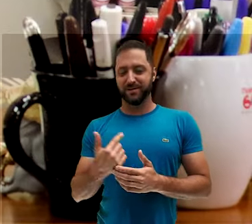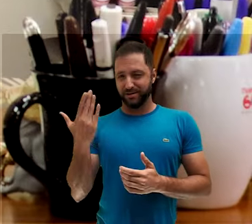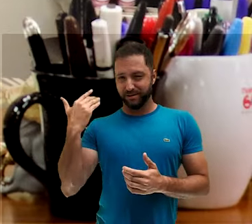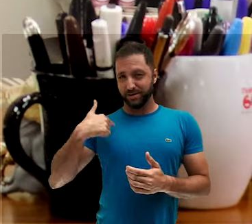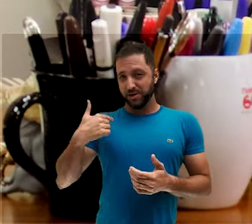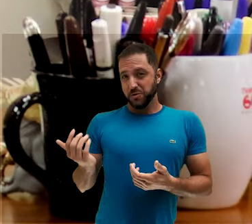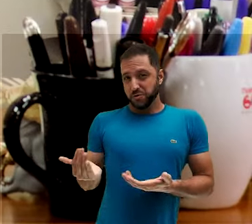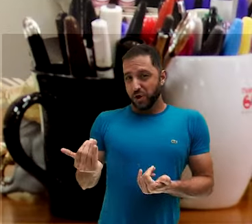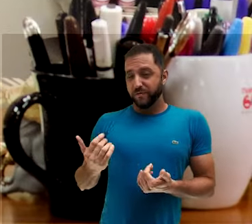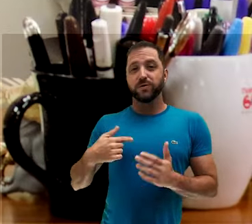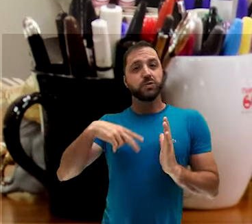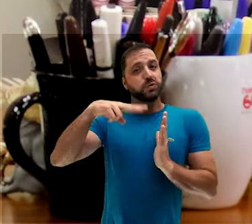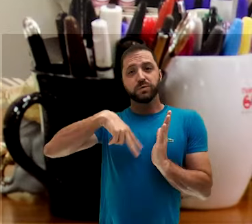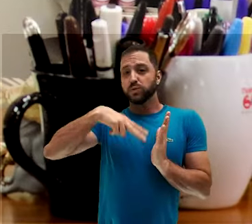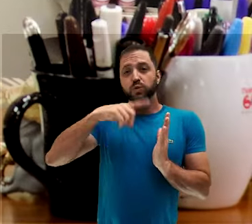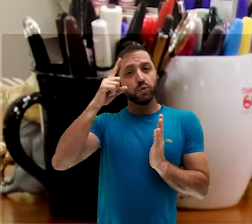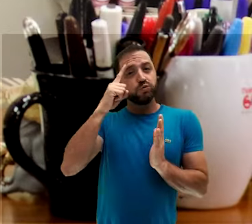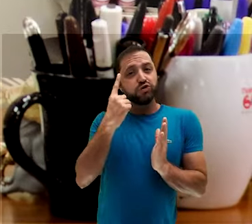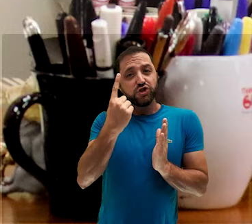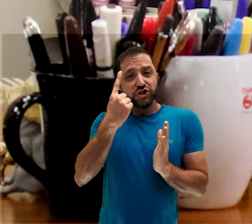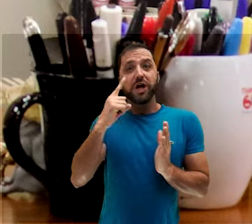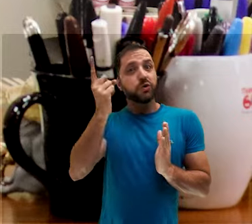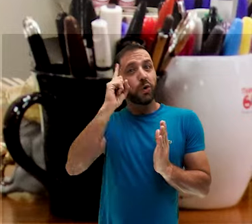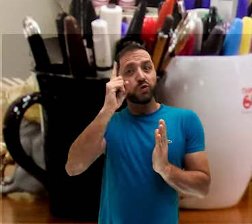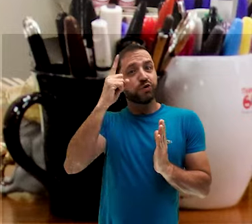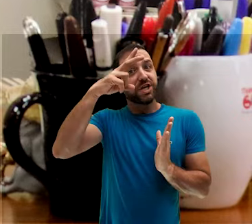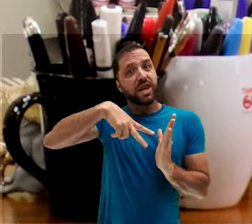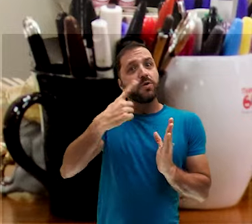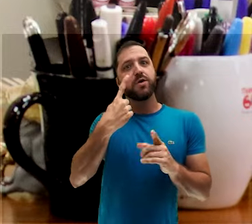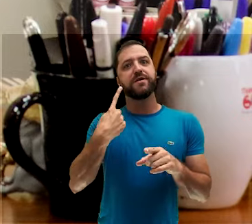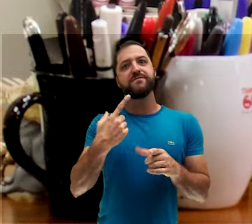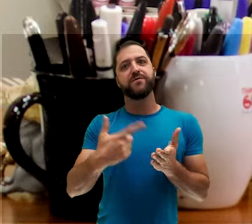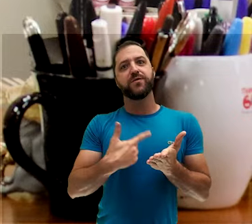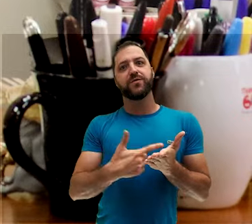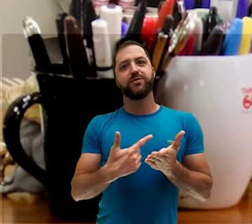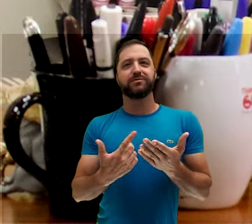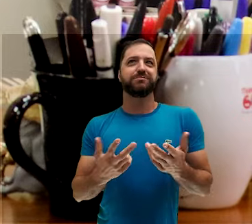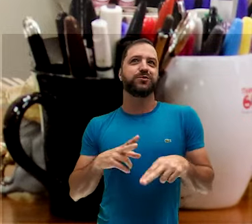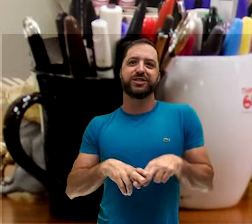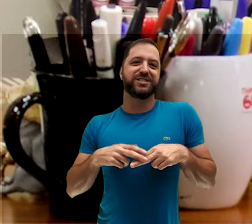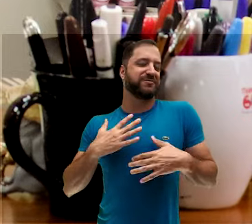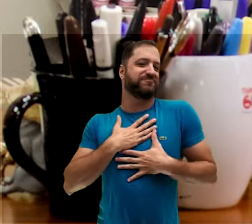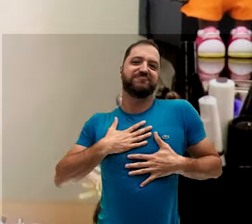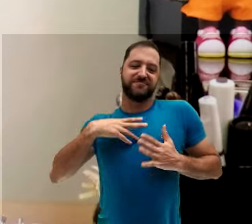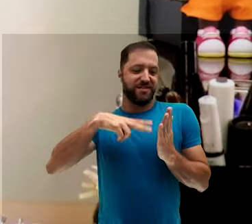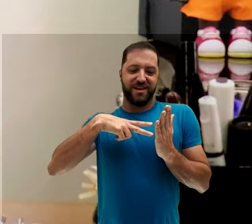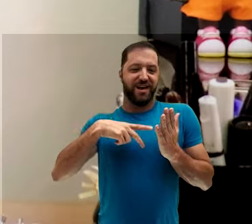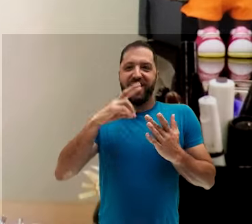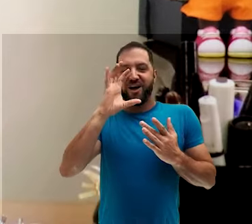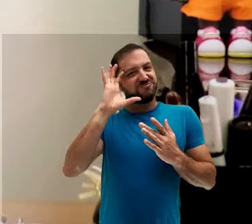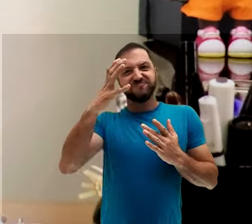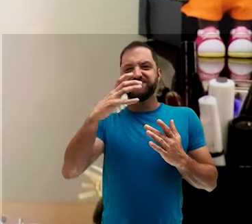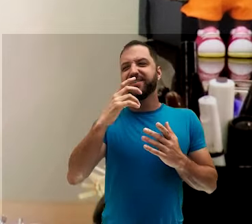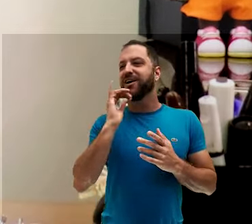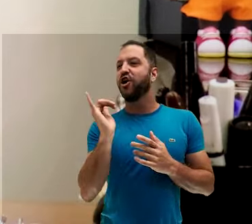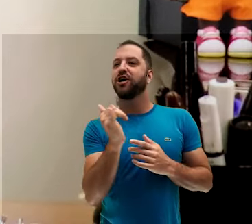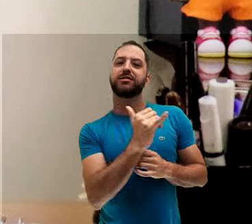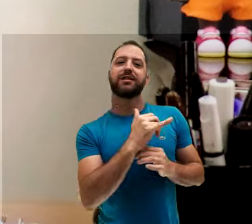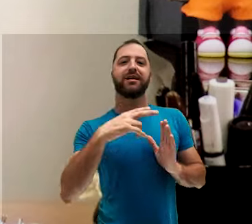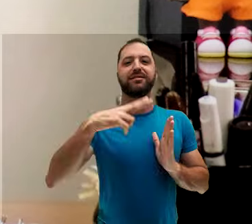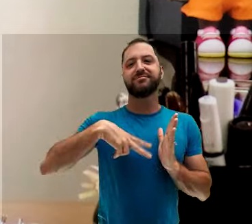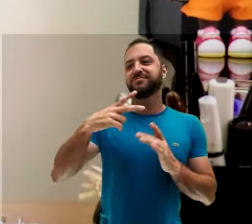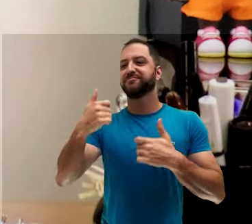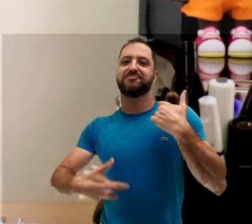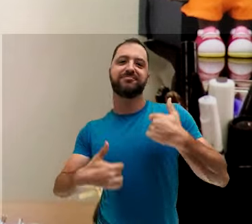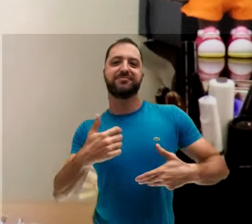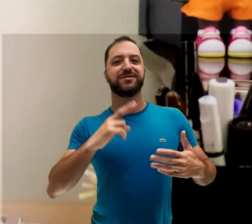um livro por dia. E talvez por isso eu me tornei também um contador de histórias. Hoje eu fico feliz em saber